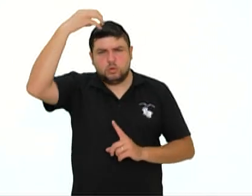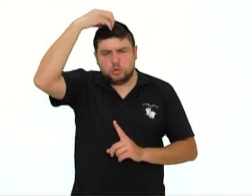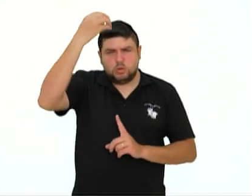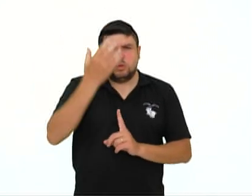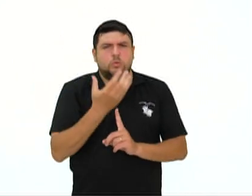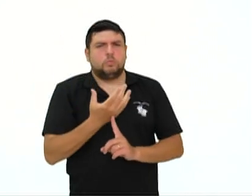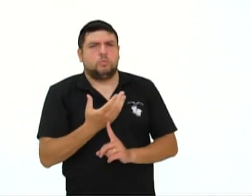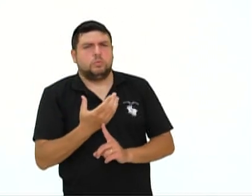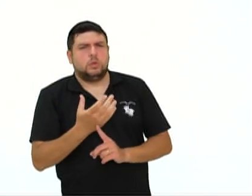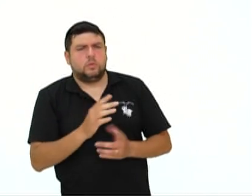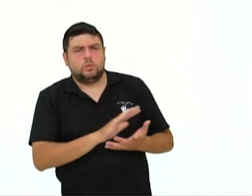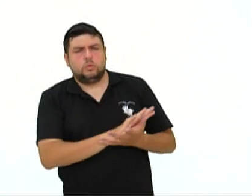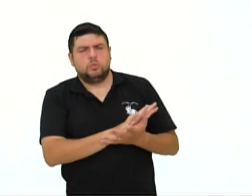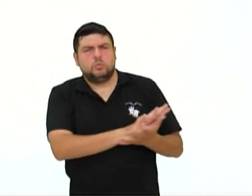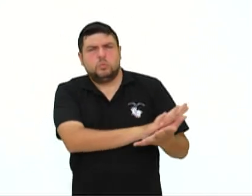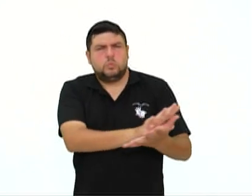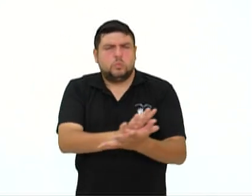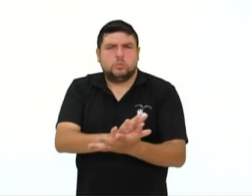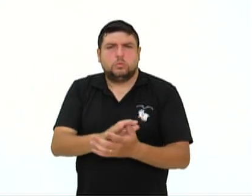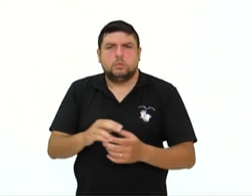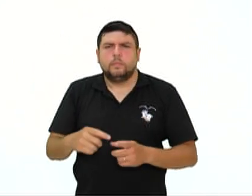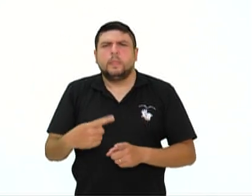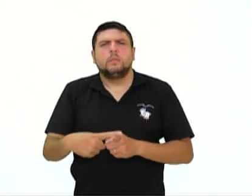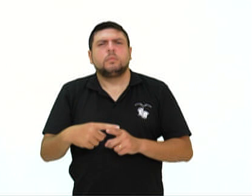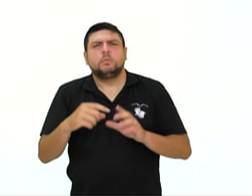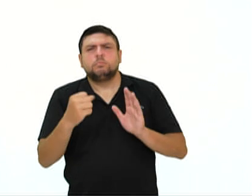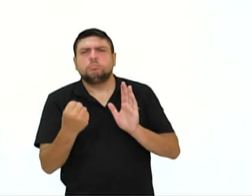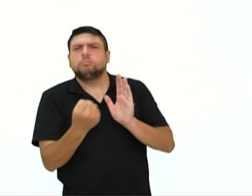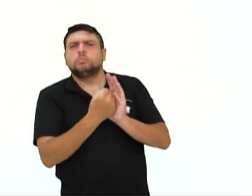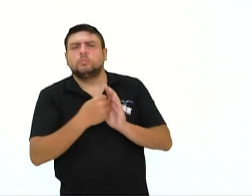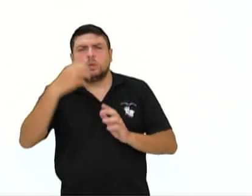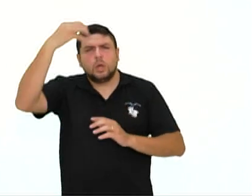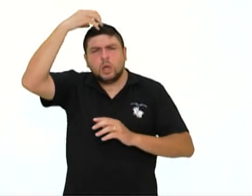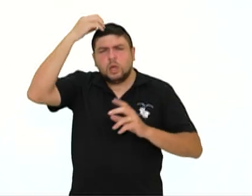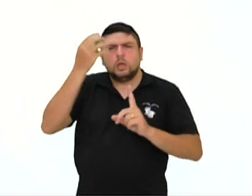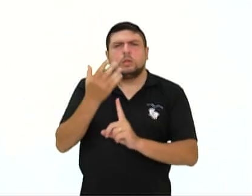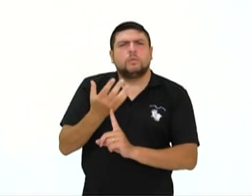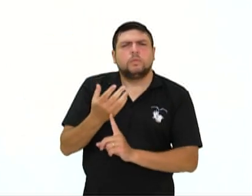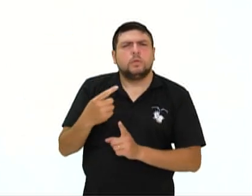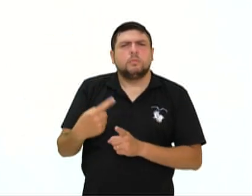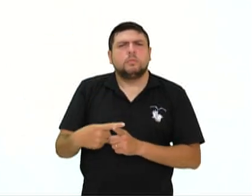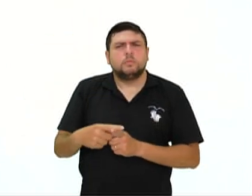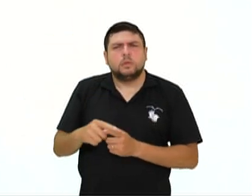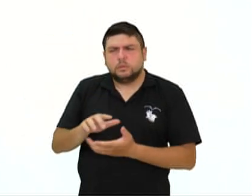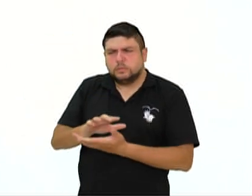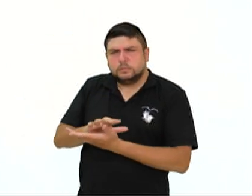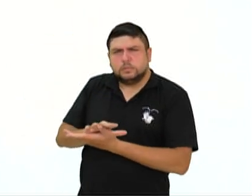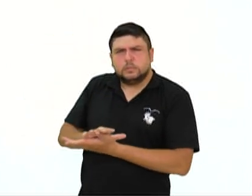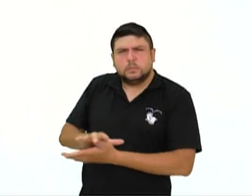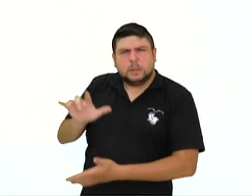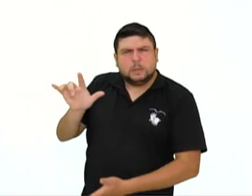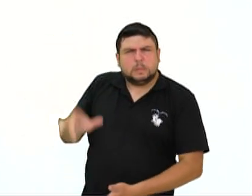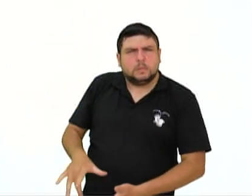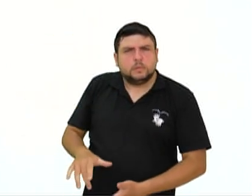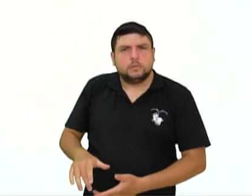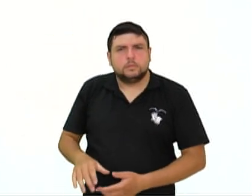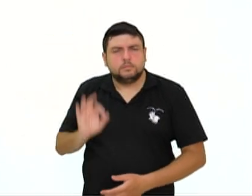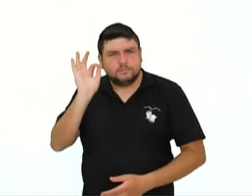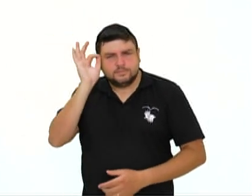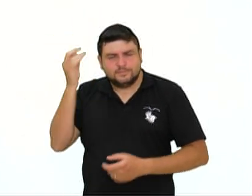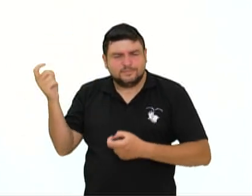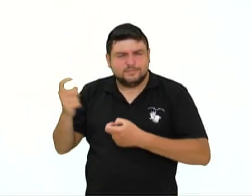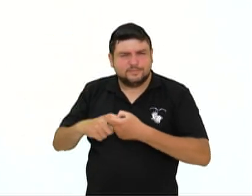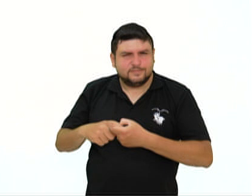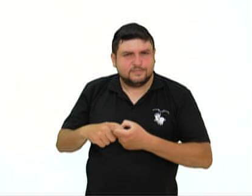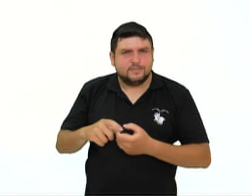agonizantes. Por que ele detém esse título e qual o motivo de ser considerado miserável? Vai lá e nós já voltamos. Vai